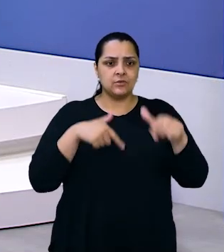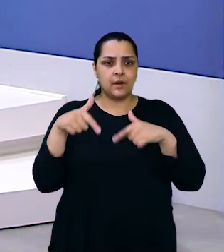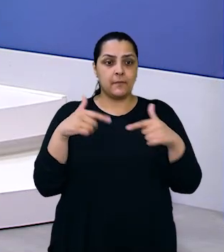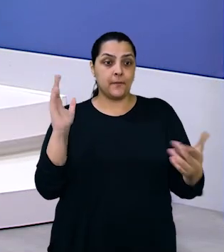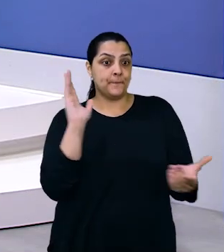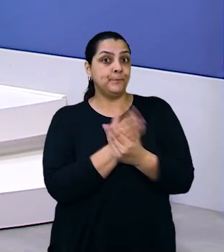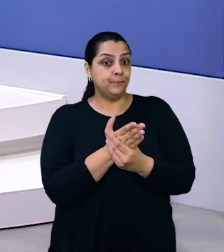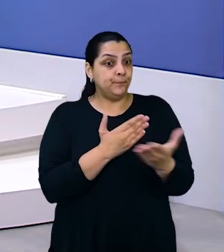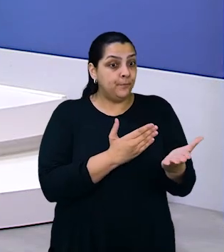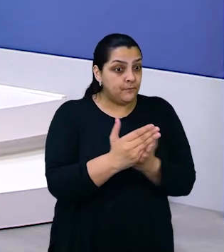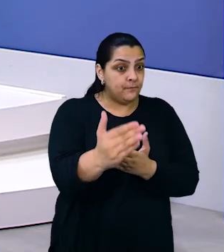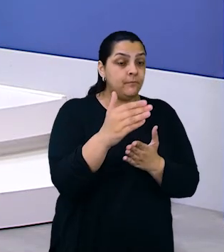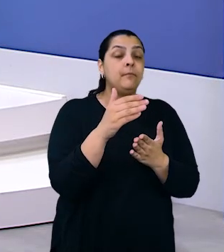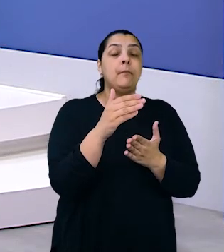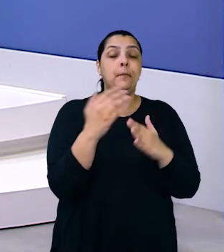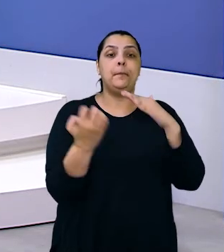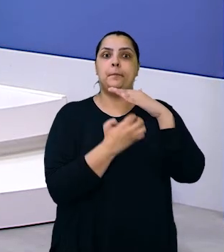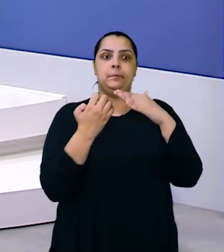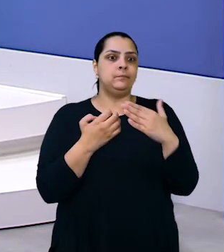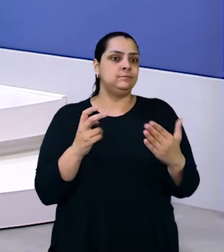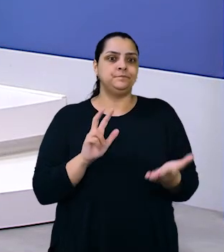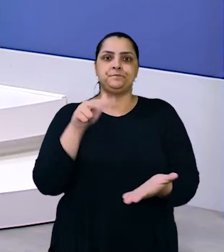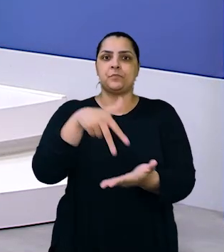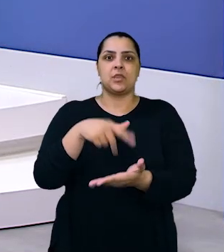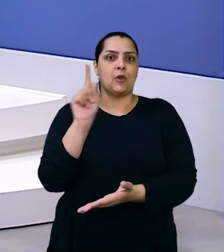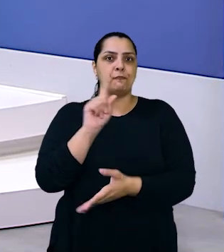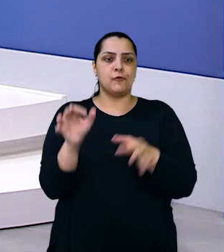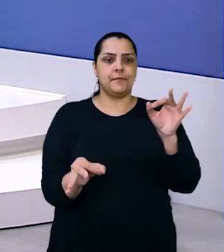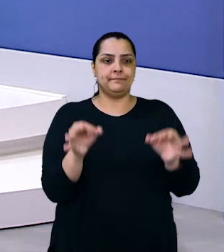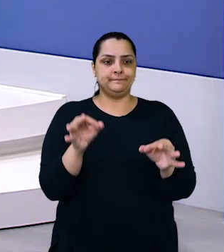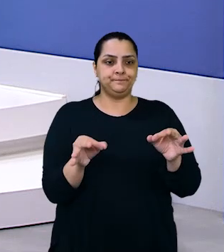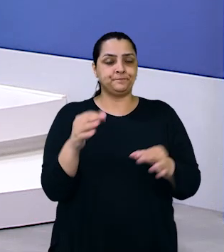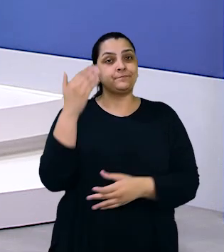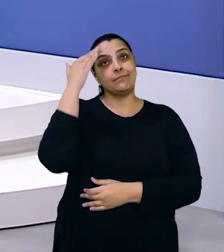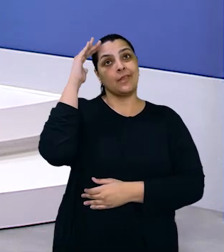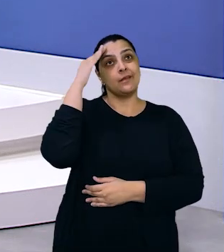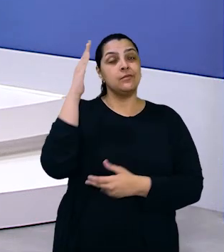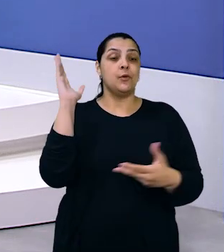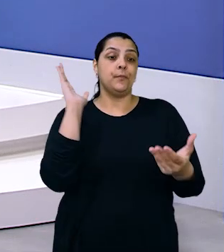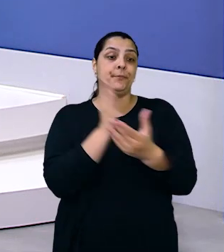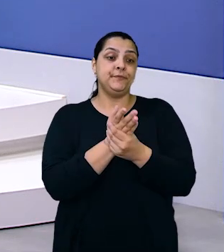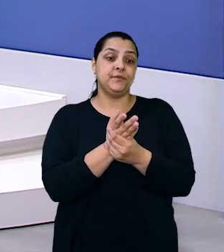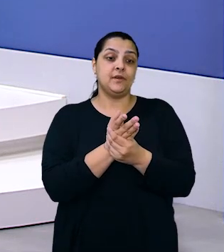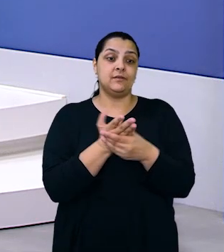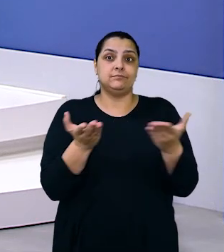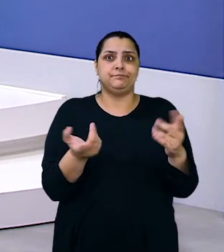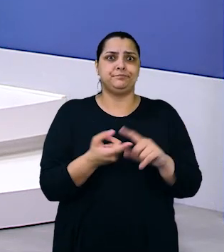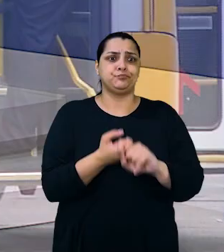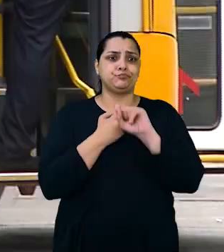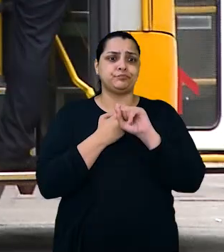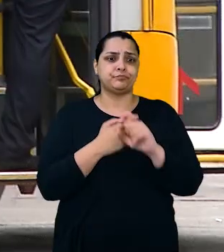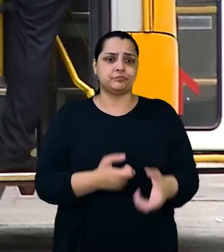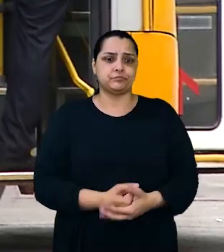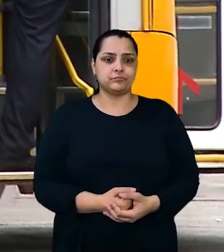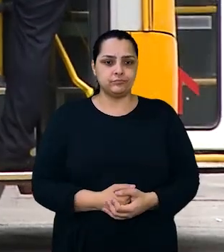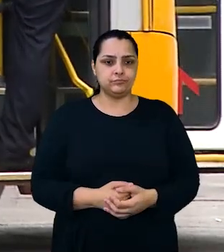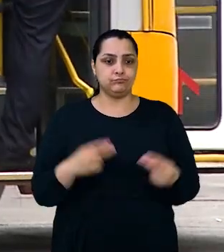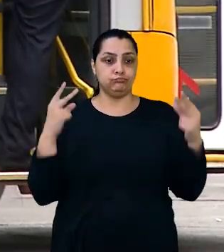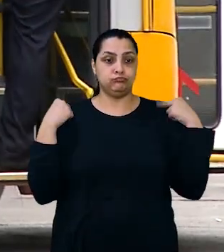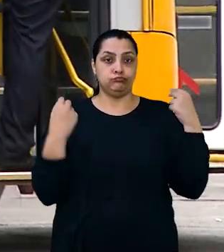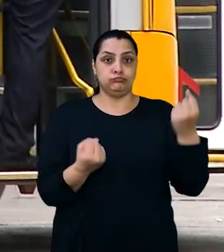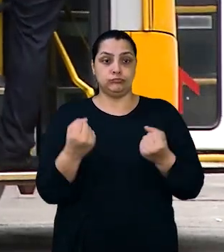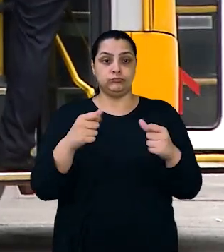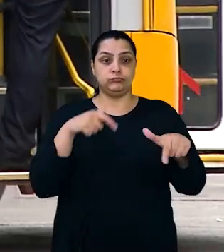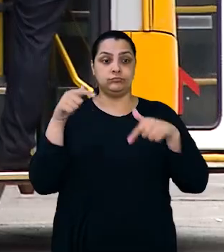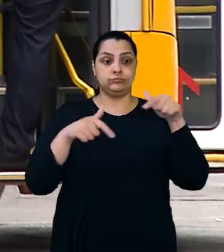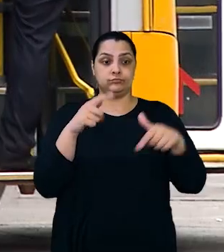o caso foi iniciado, a empresa não compareceu à audiência por entender que o processo estaria suspenso. O motorista trabalhou